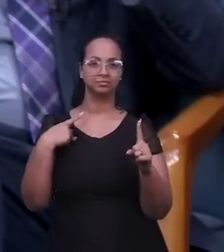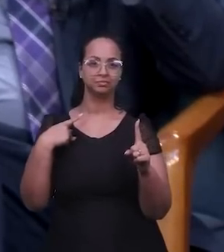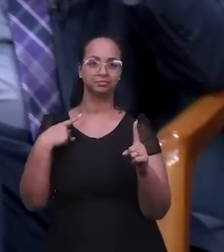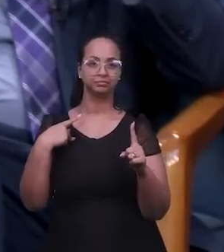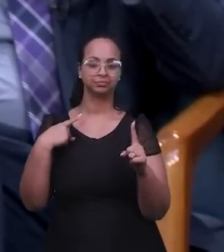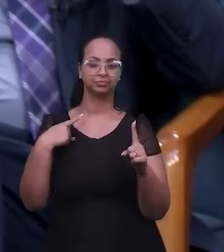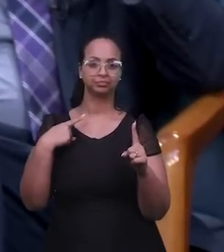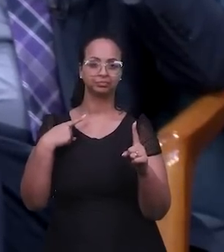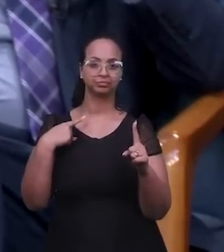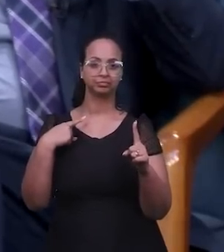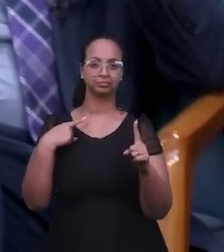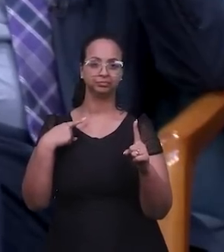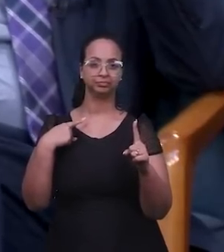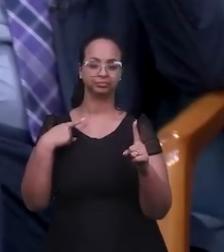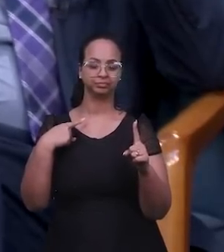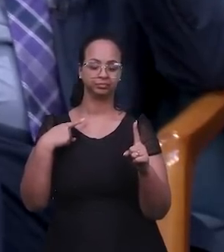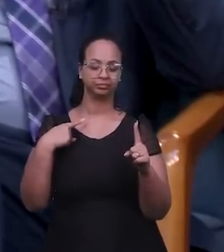forma,